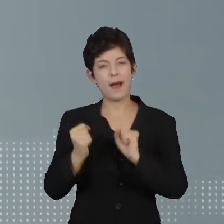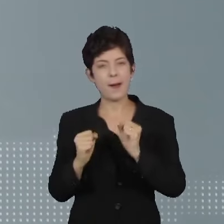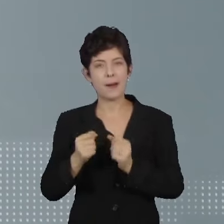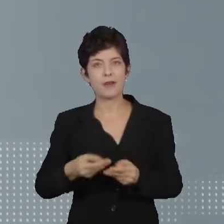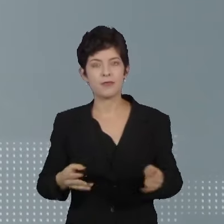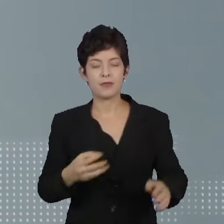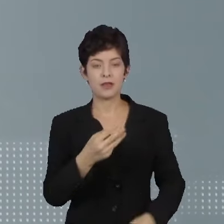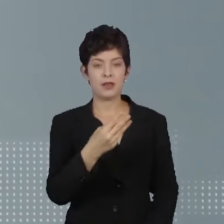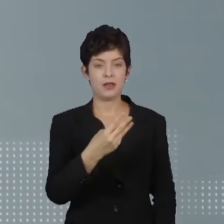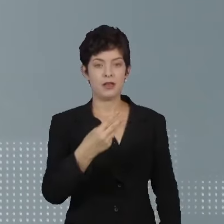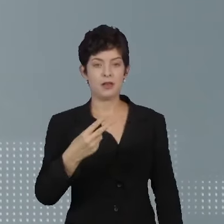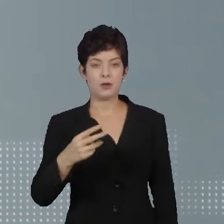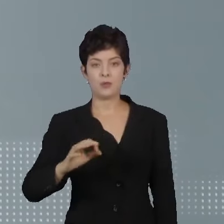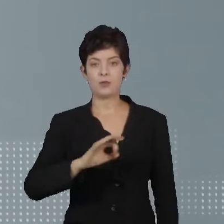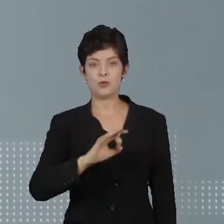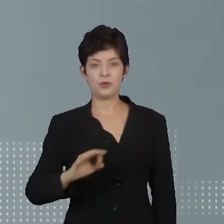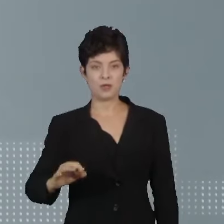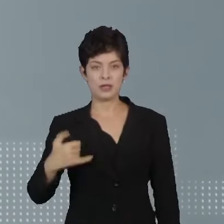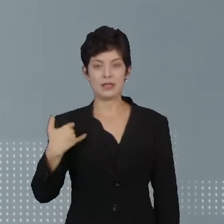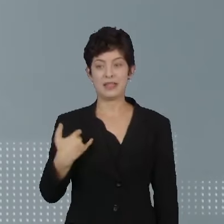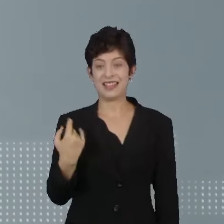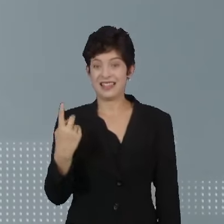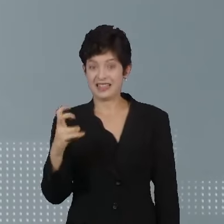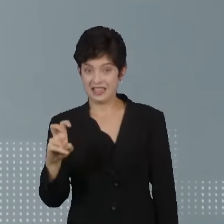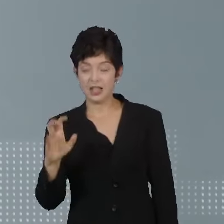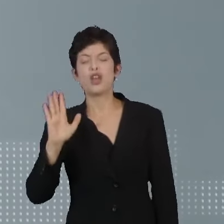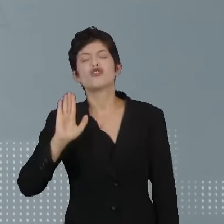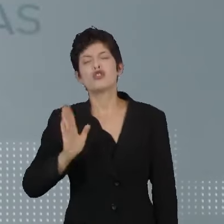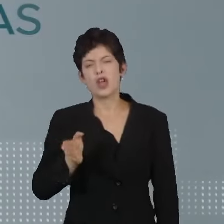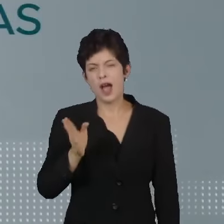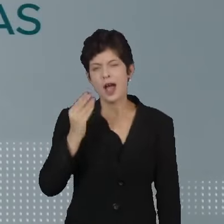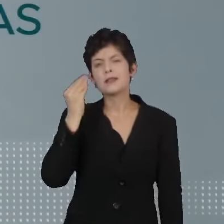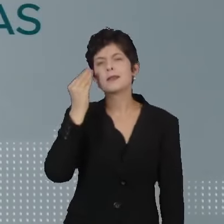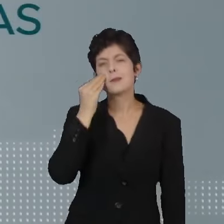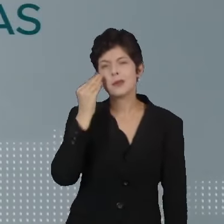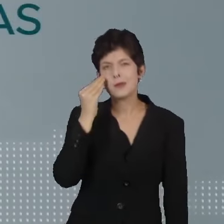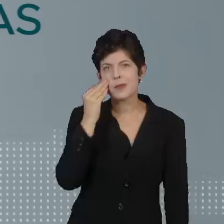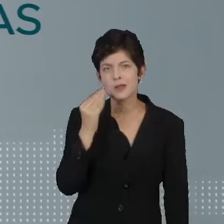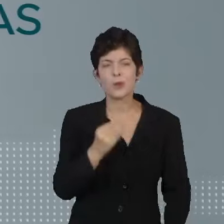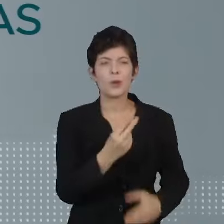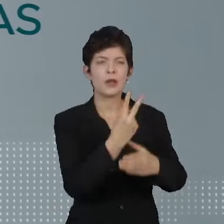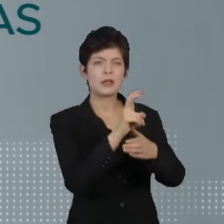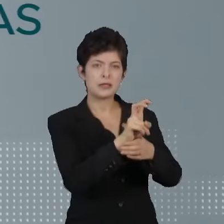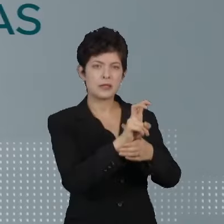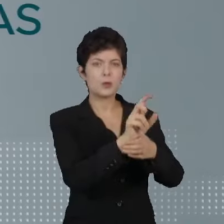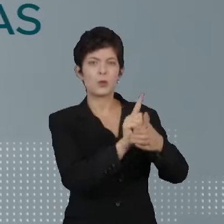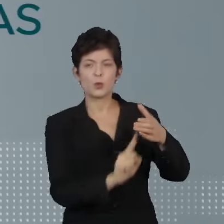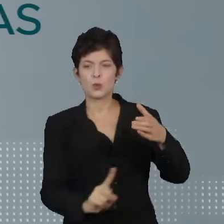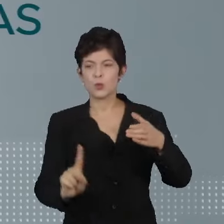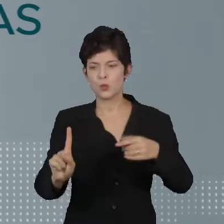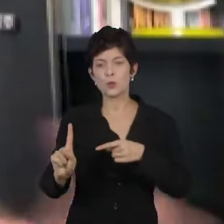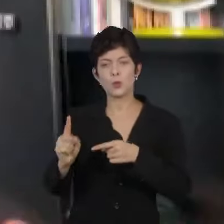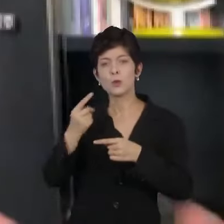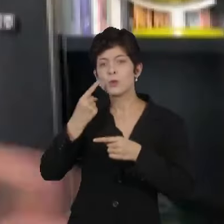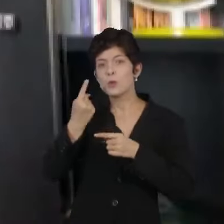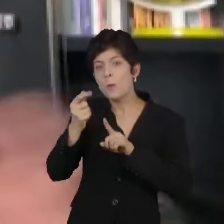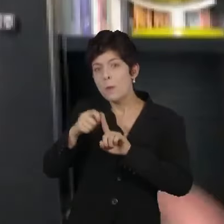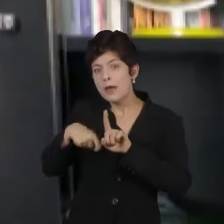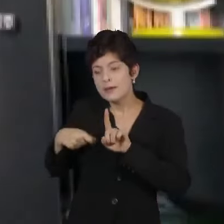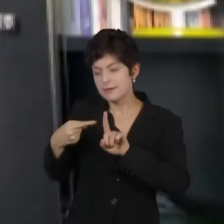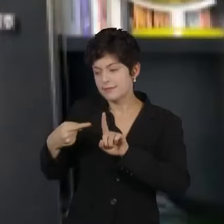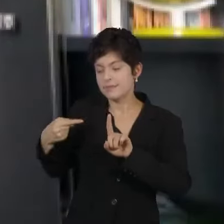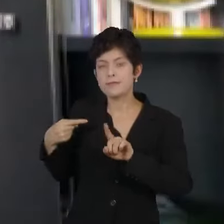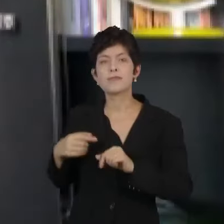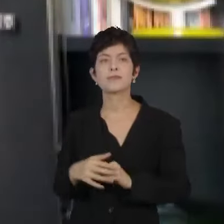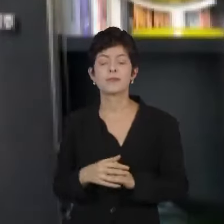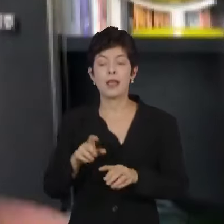32% dos adolescentes de 15 anos já usaram um em cada CCO no último mês o vape gera